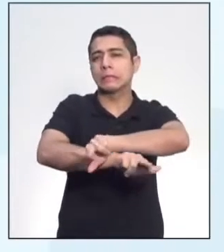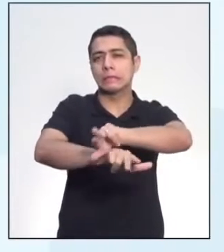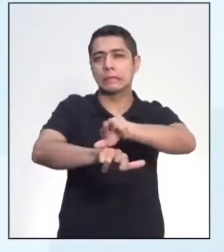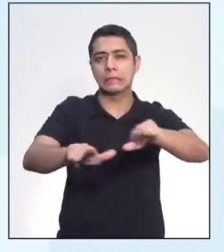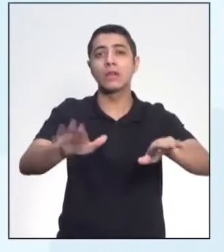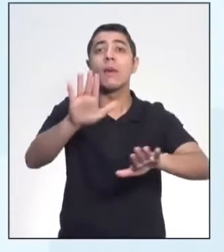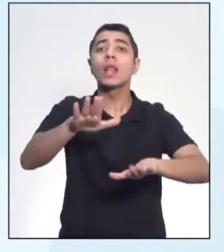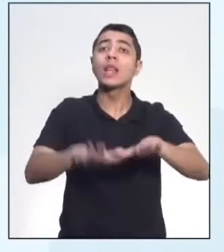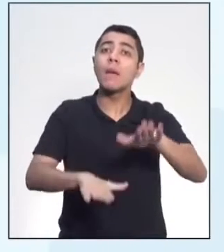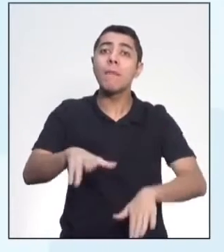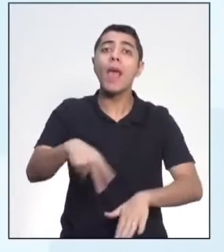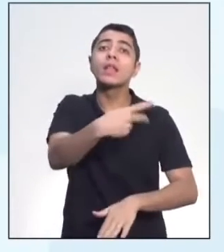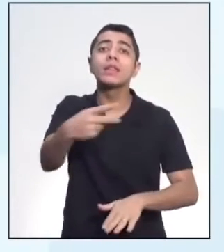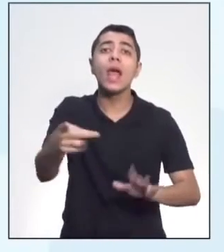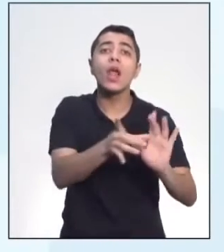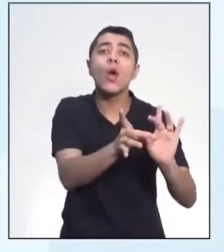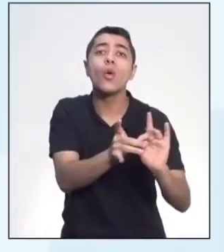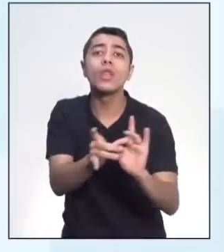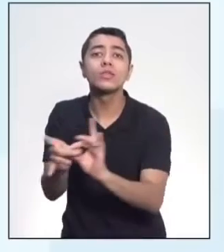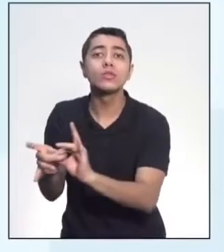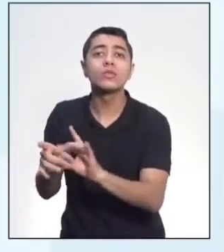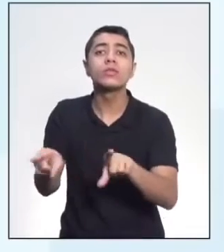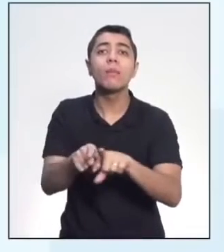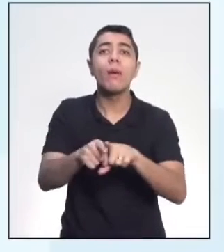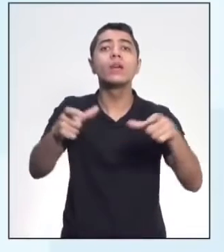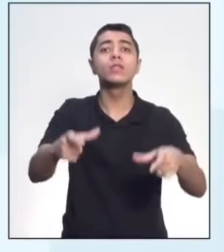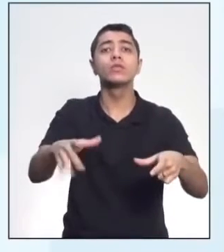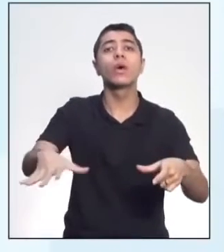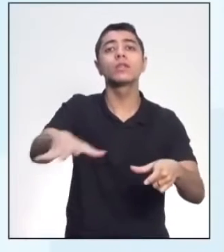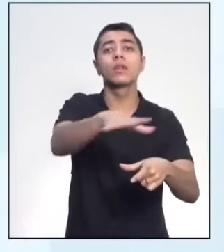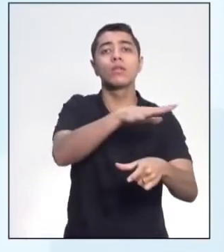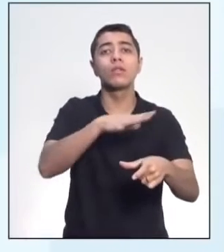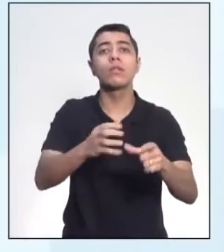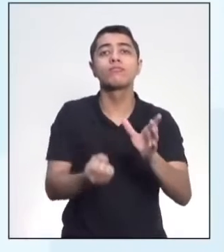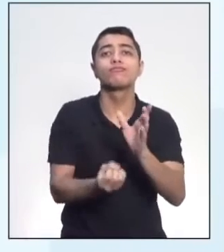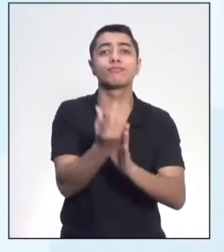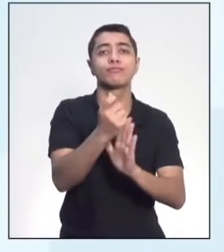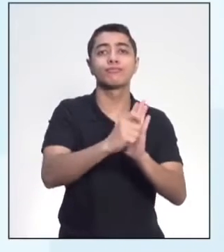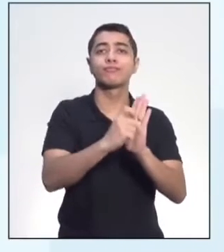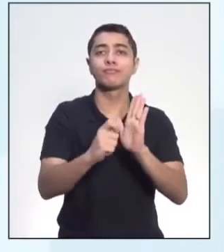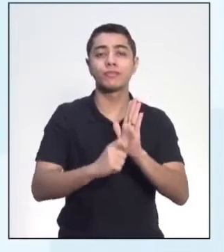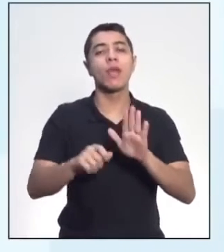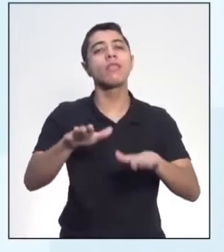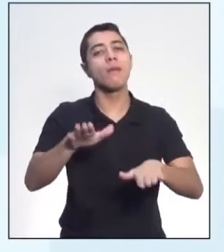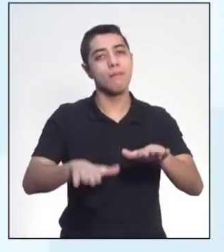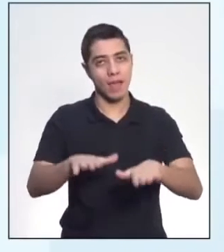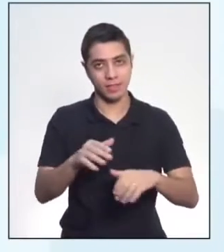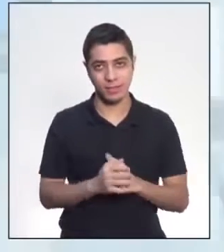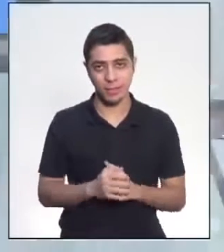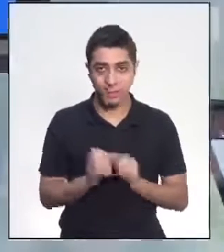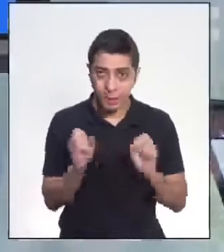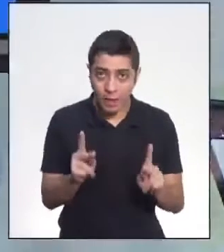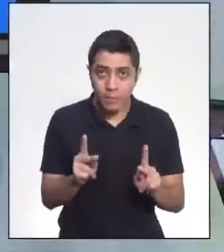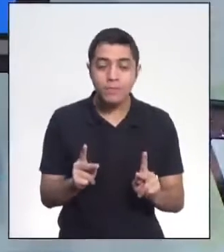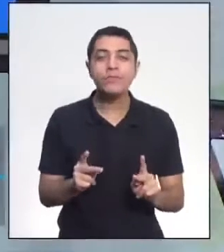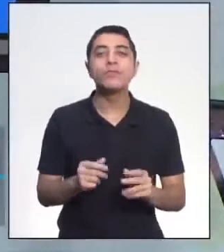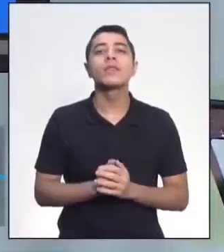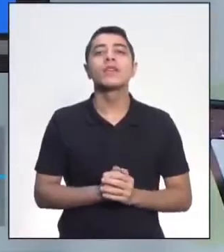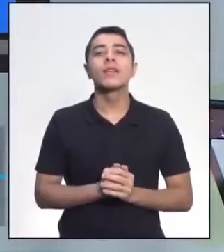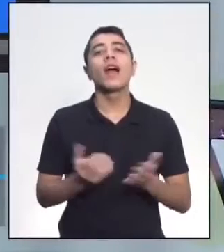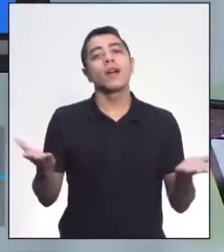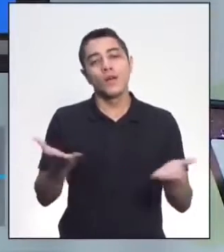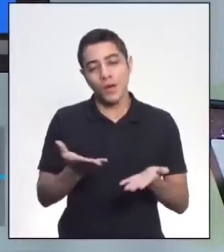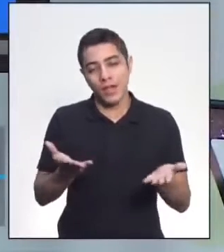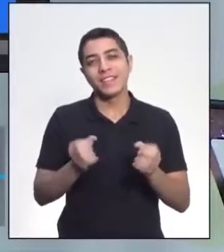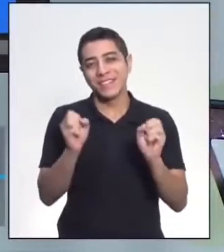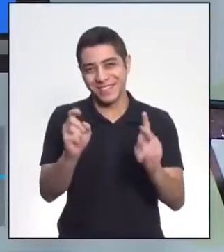e a situação de produção. Professora, agora sim, professora Agora? Mônica do meu lado, eu que sou o convidado, né? E